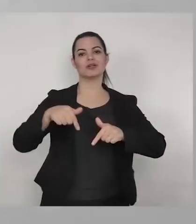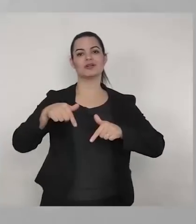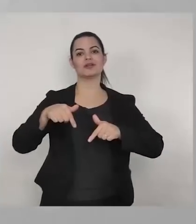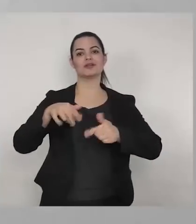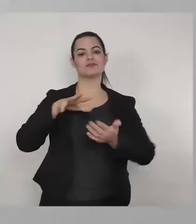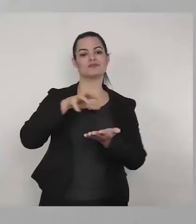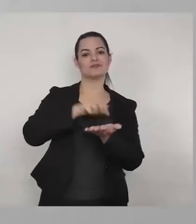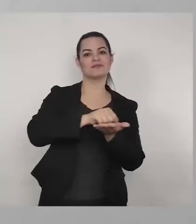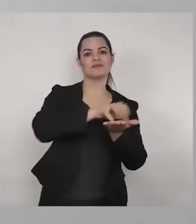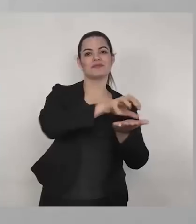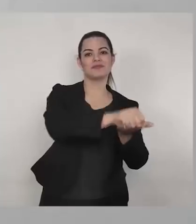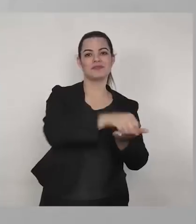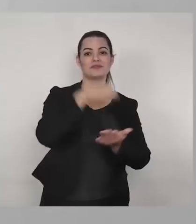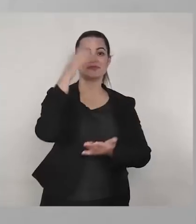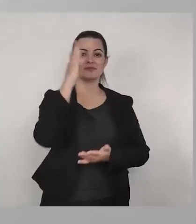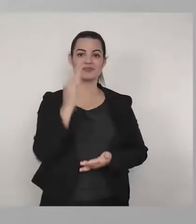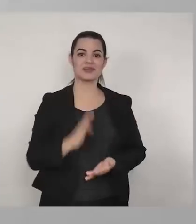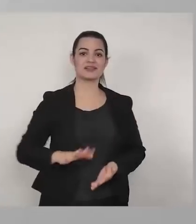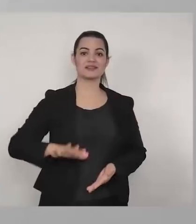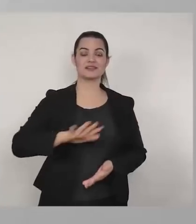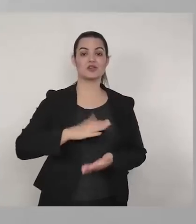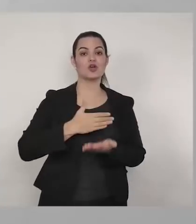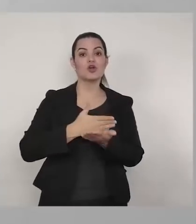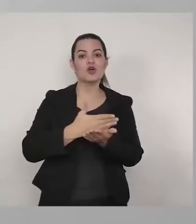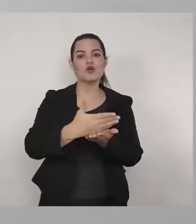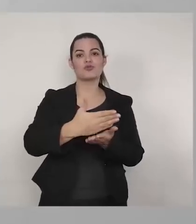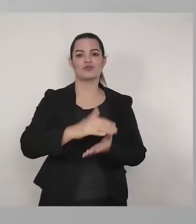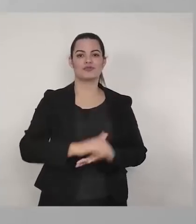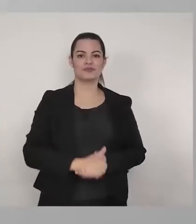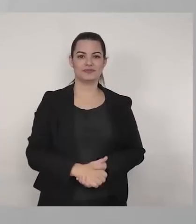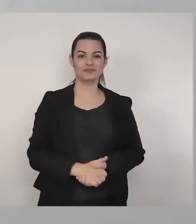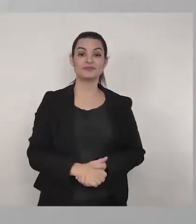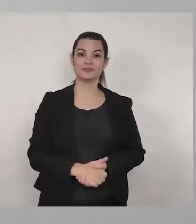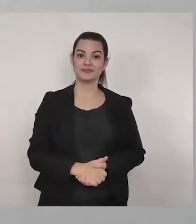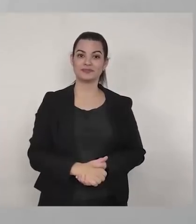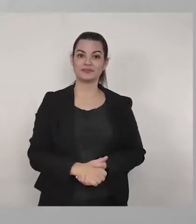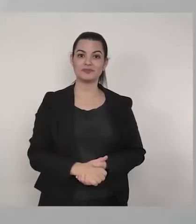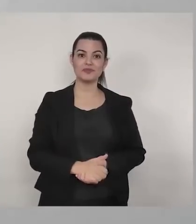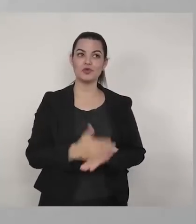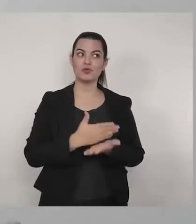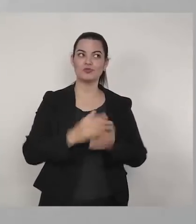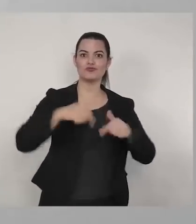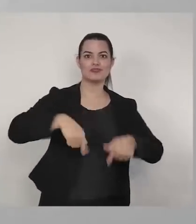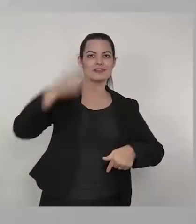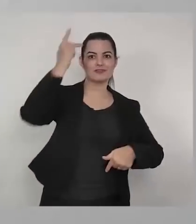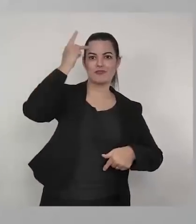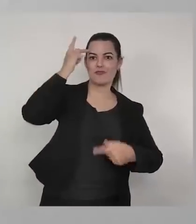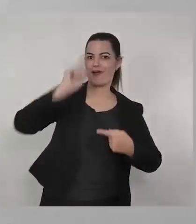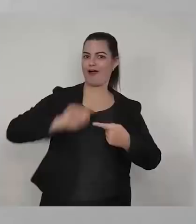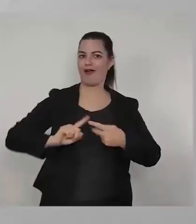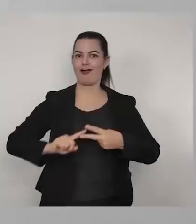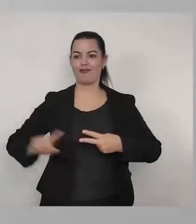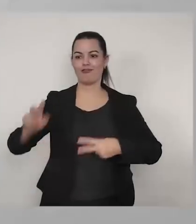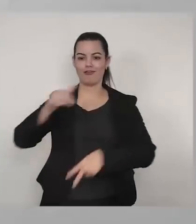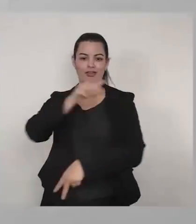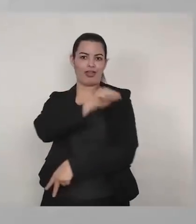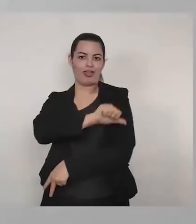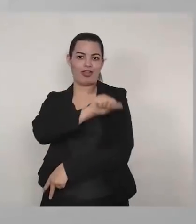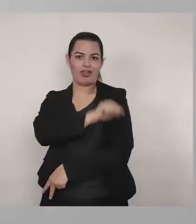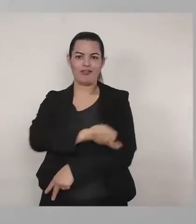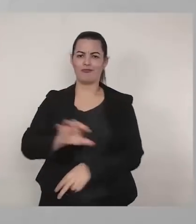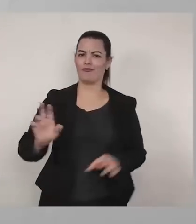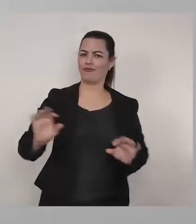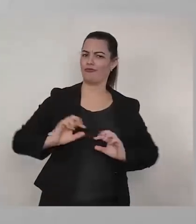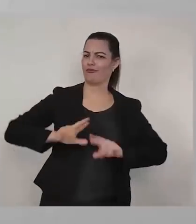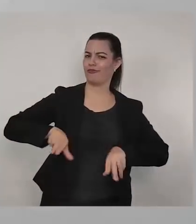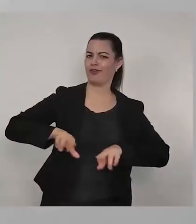brasileiras e iniciaram o processo de colonização. Então não foi aqui nem em São Paulo, Rio de Janeiro, foi na